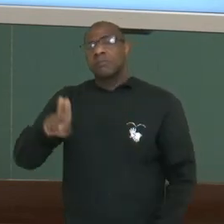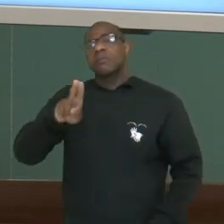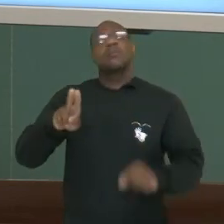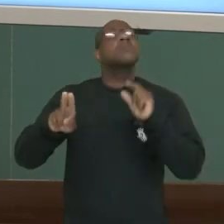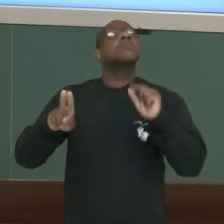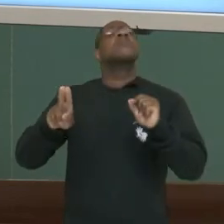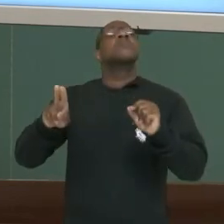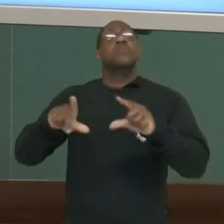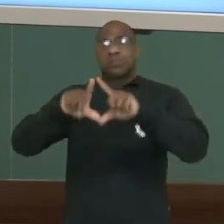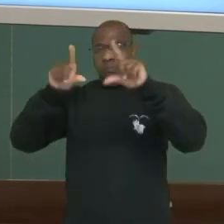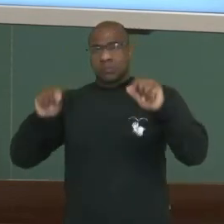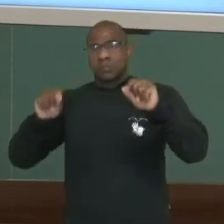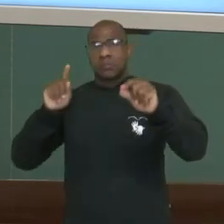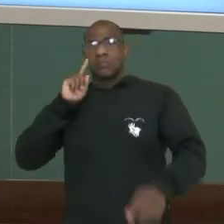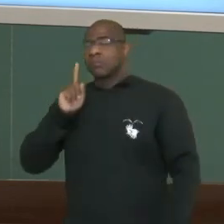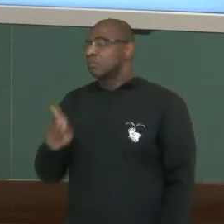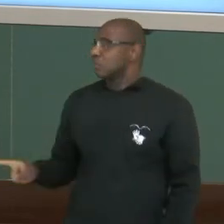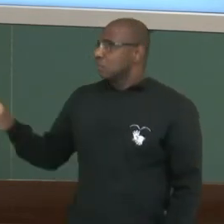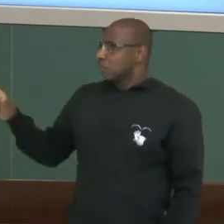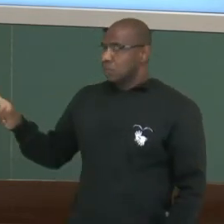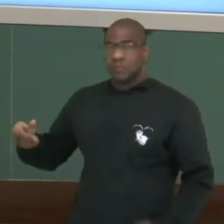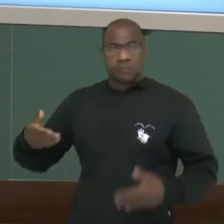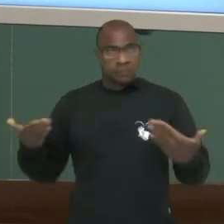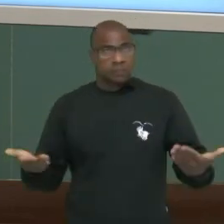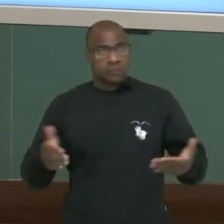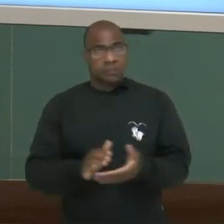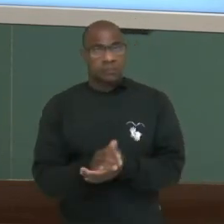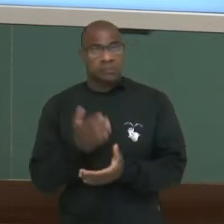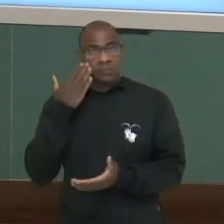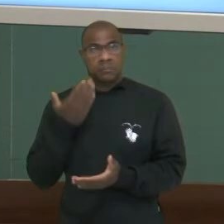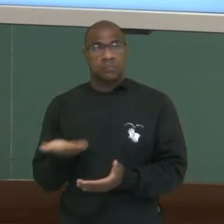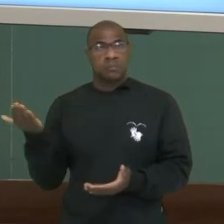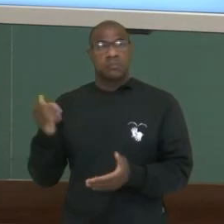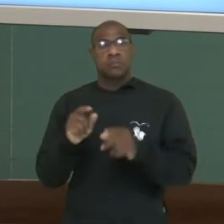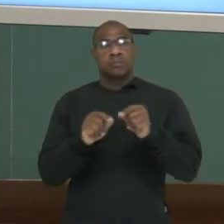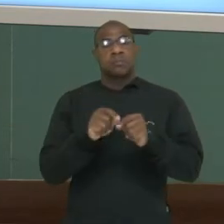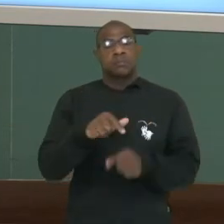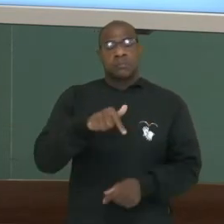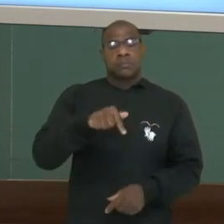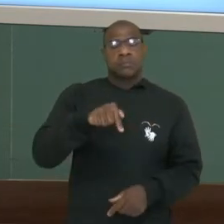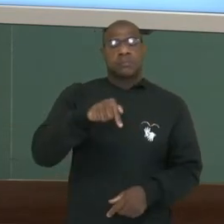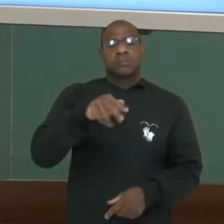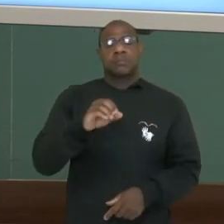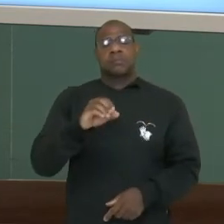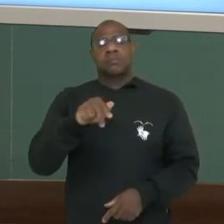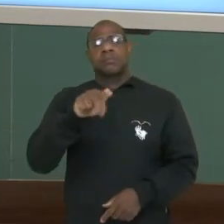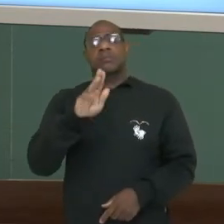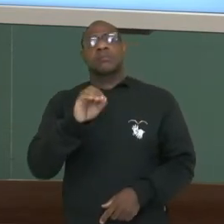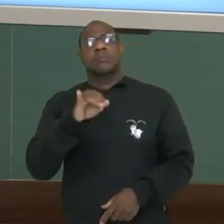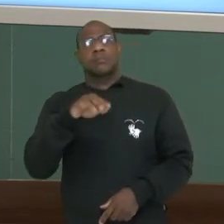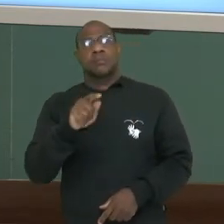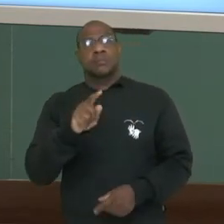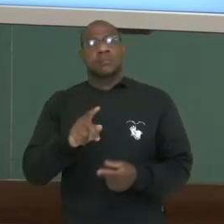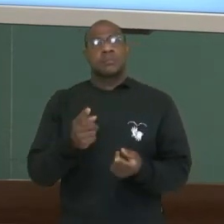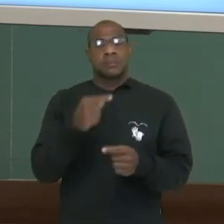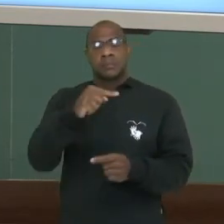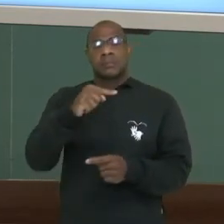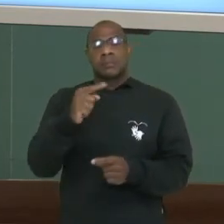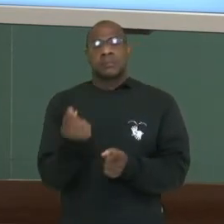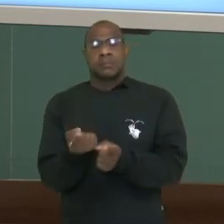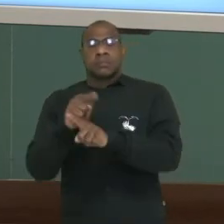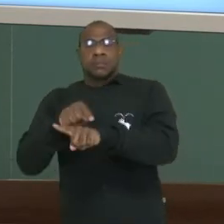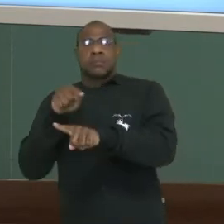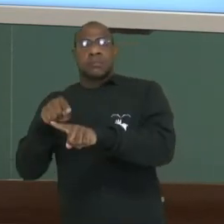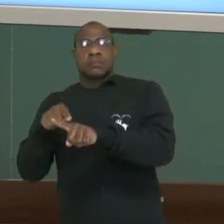seguinte critério, que o coeficiente angular de uma das retas é menos o inverso do coeficiente angular da outra.